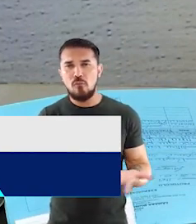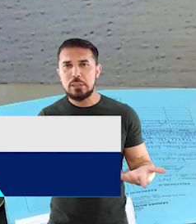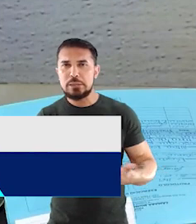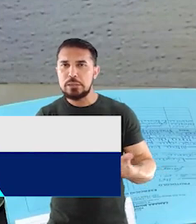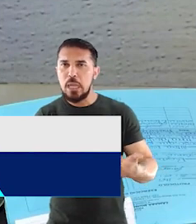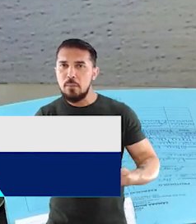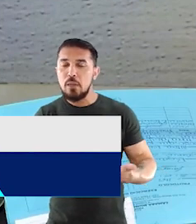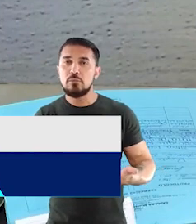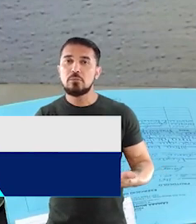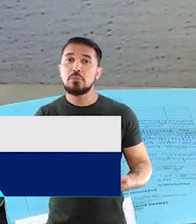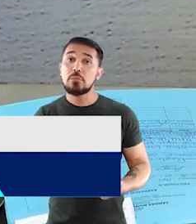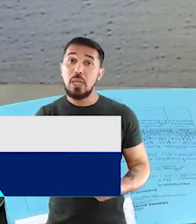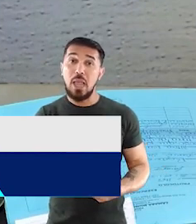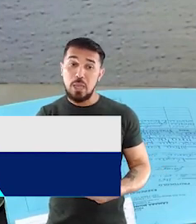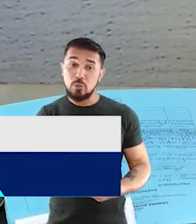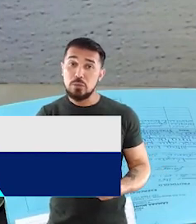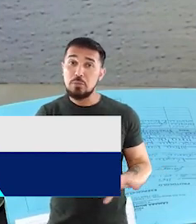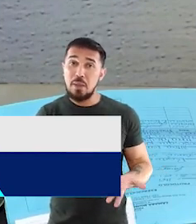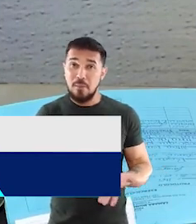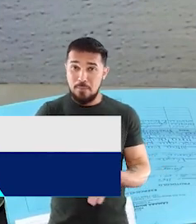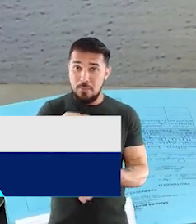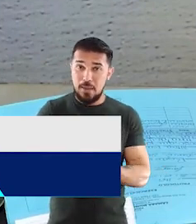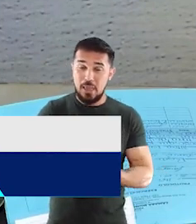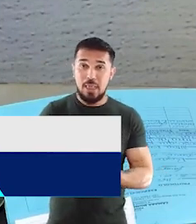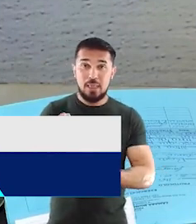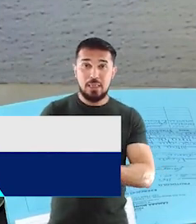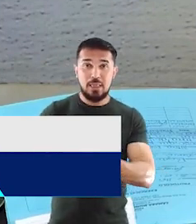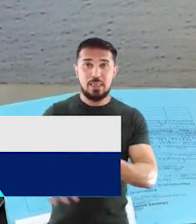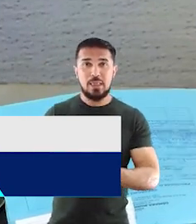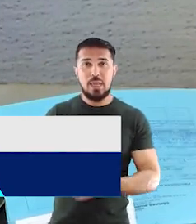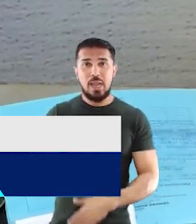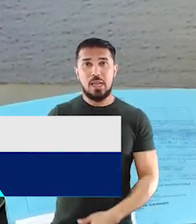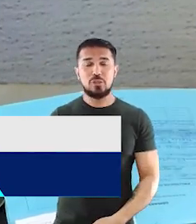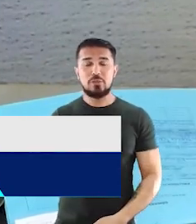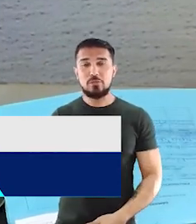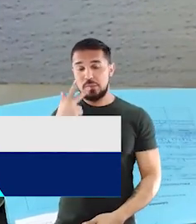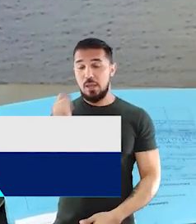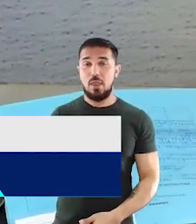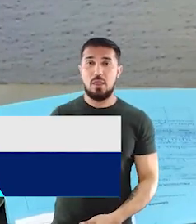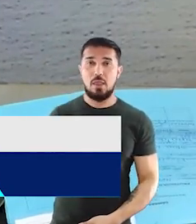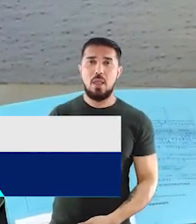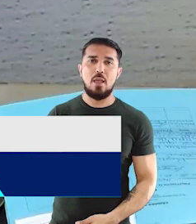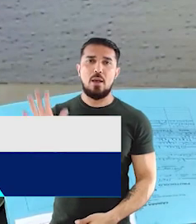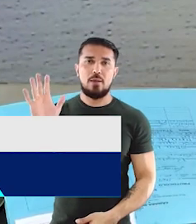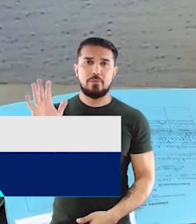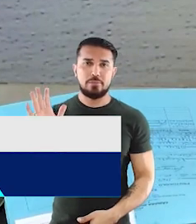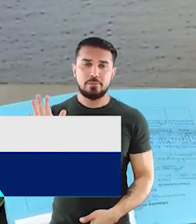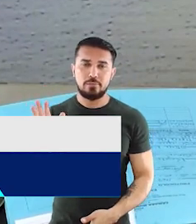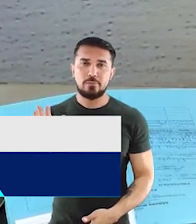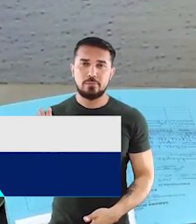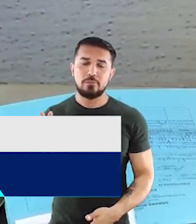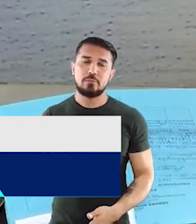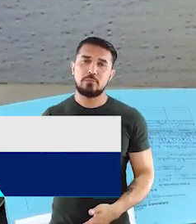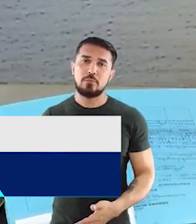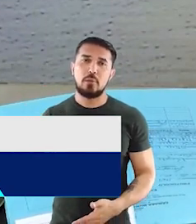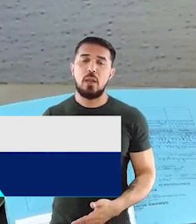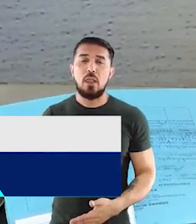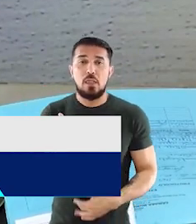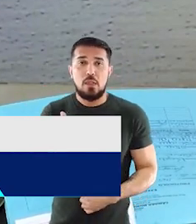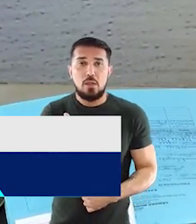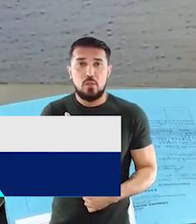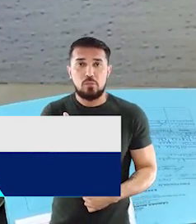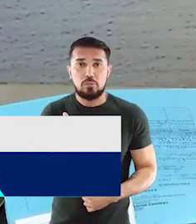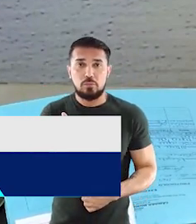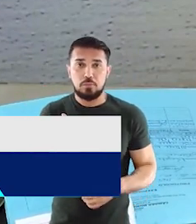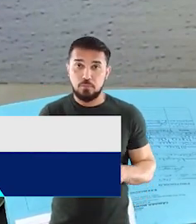serviço, não tem como essas associações pagar uma taxa abusiva. Não tem como elas pagarem a taxa comercial. O que eu não estou